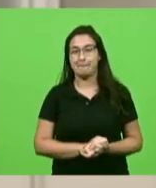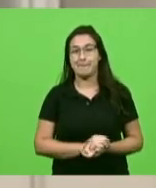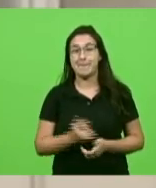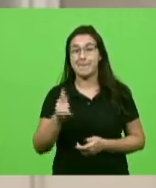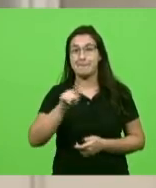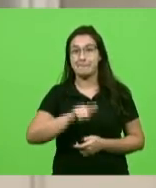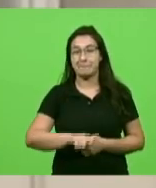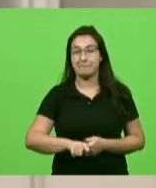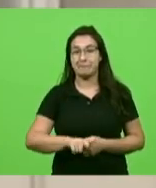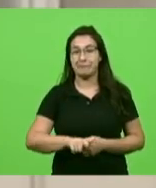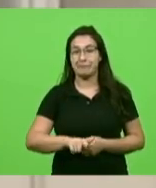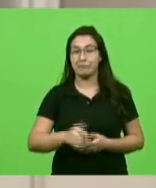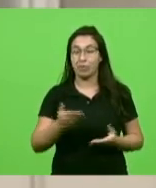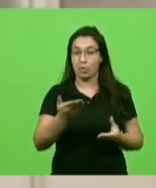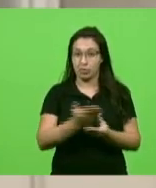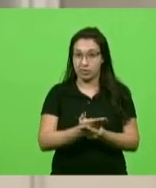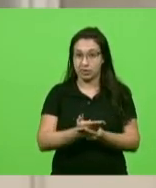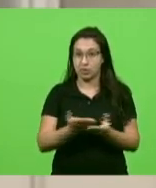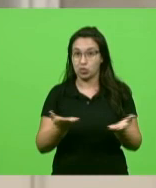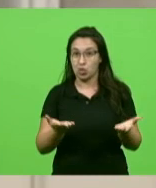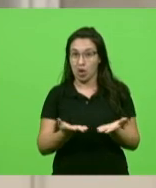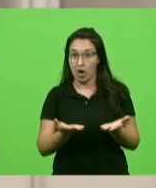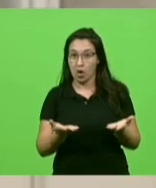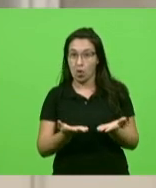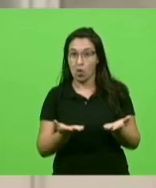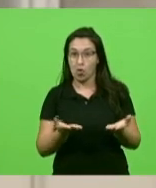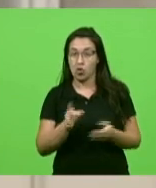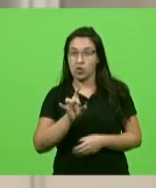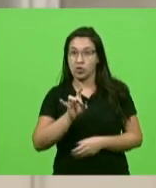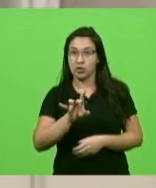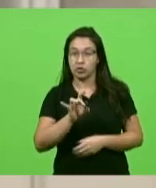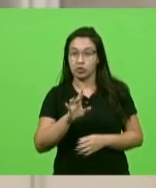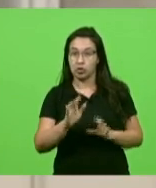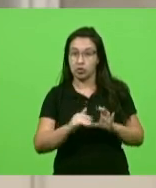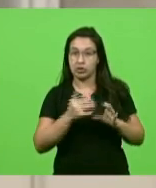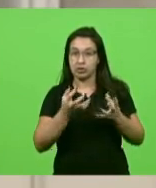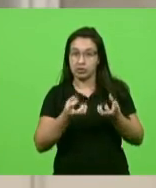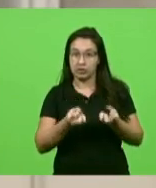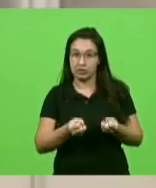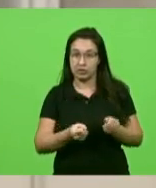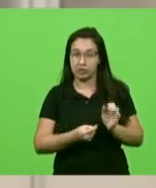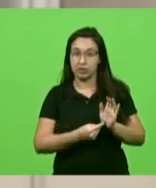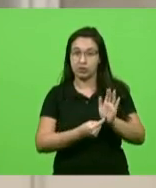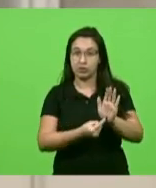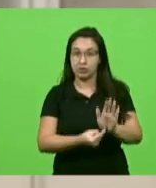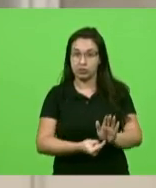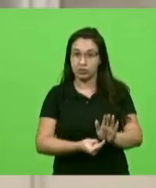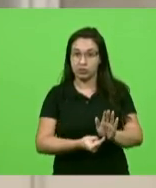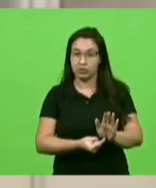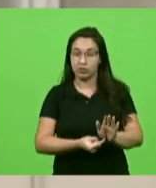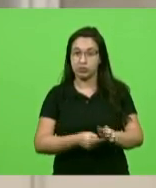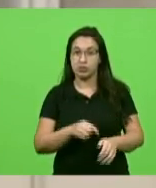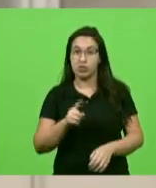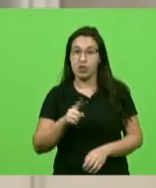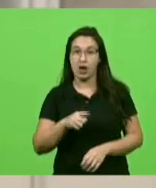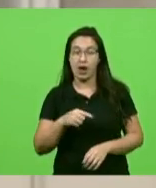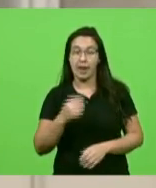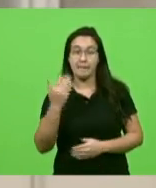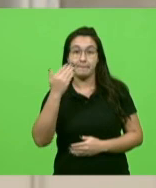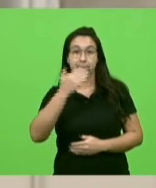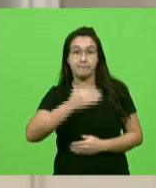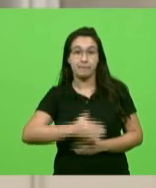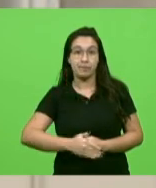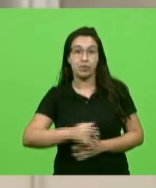destacar nessa fase do processo reservado apenas o recebimento da denúncia são suficientes apenas e